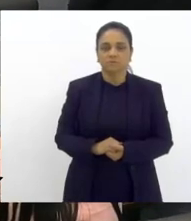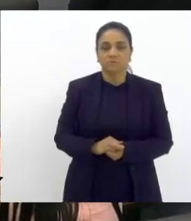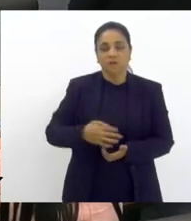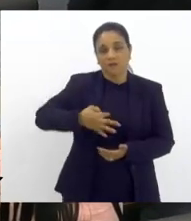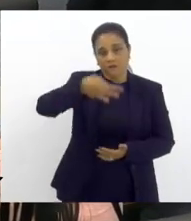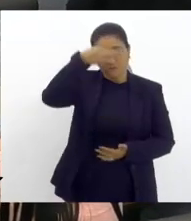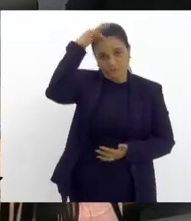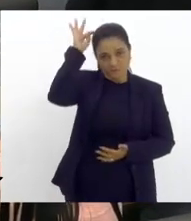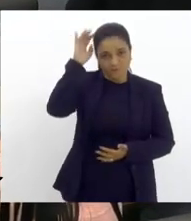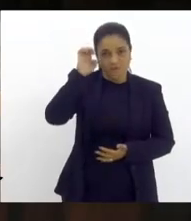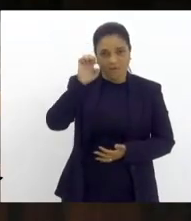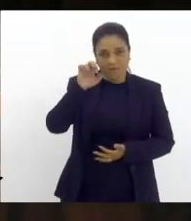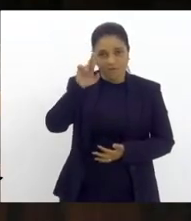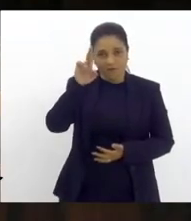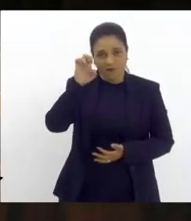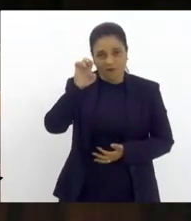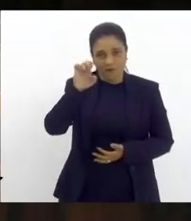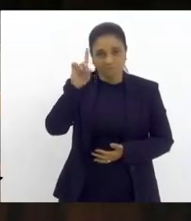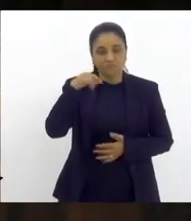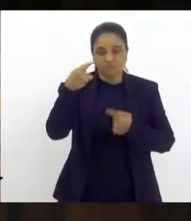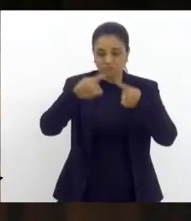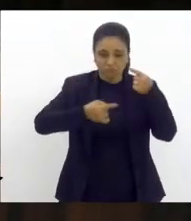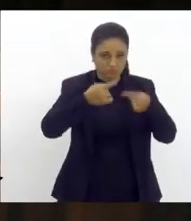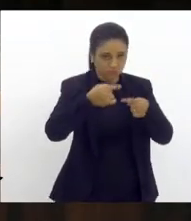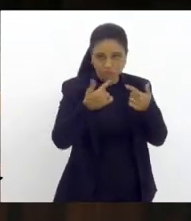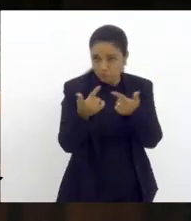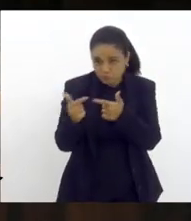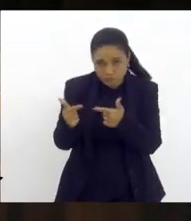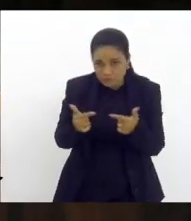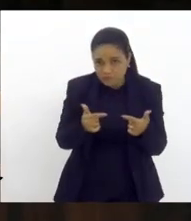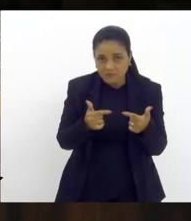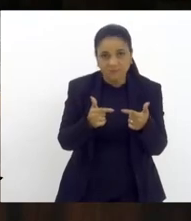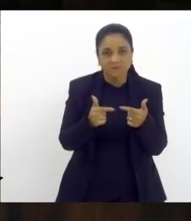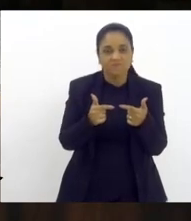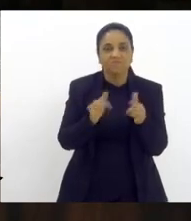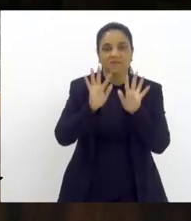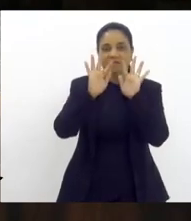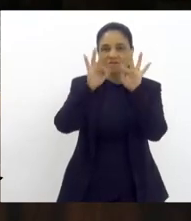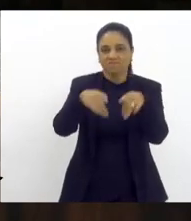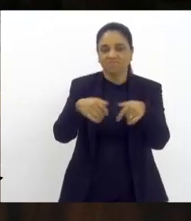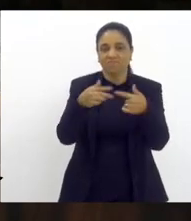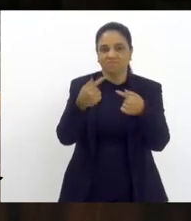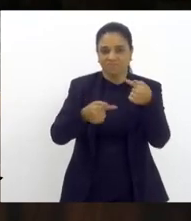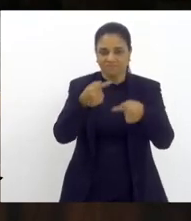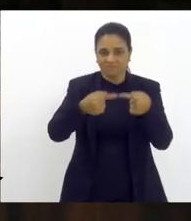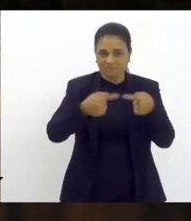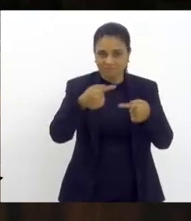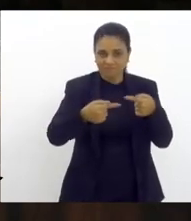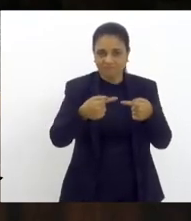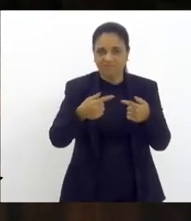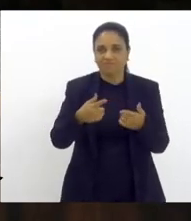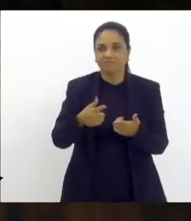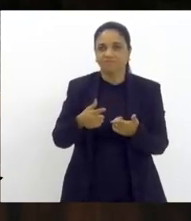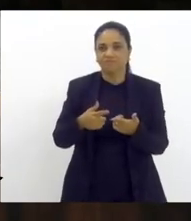Pacheco não havendo mais que um querem discutir encerrado a discussão